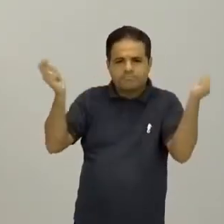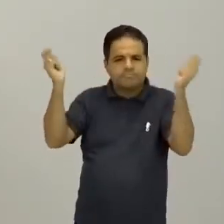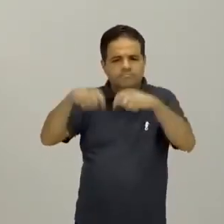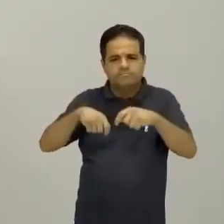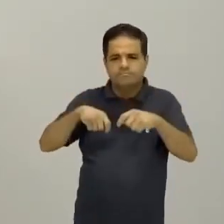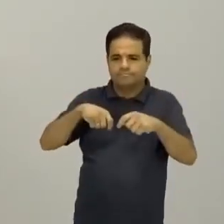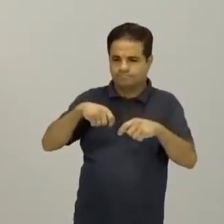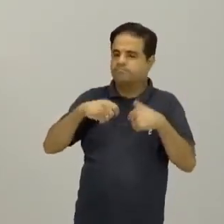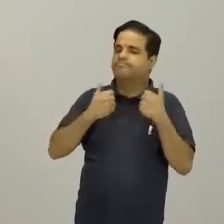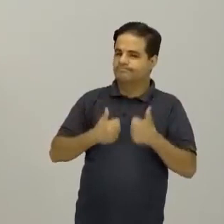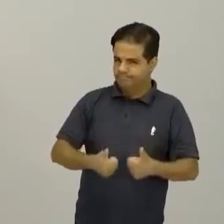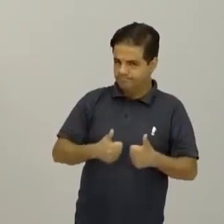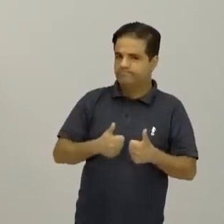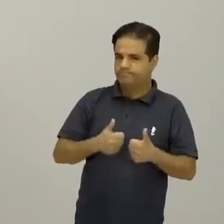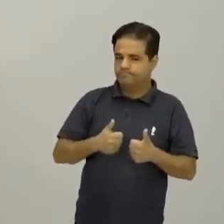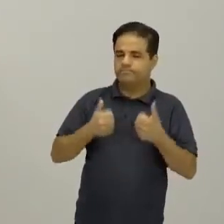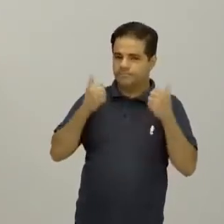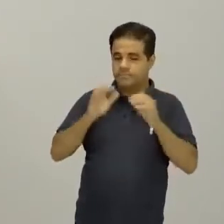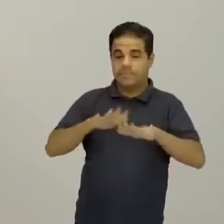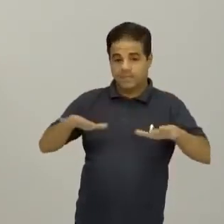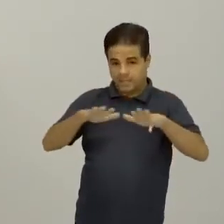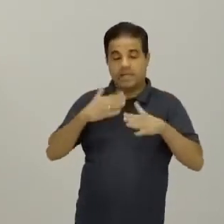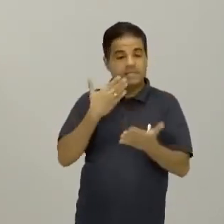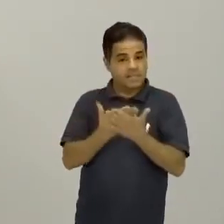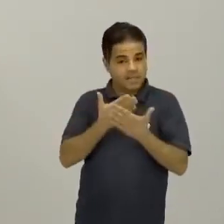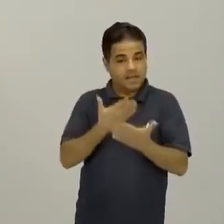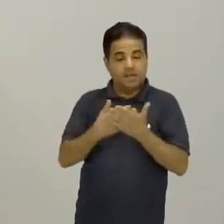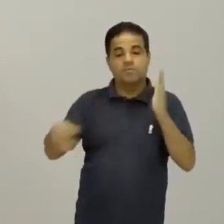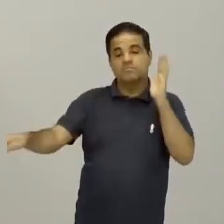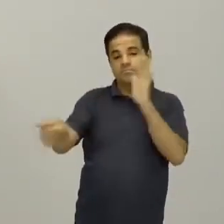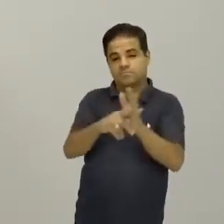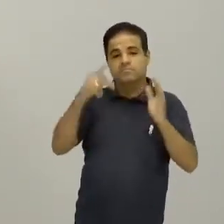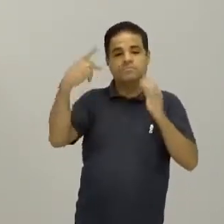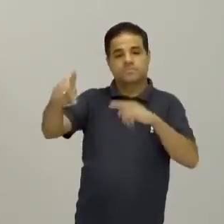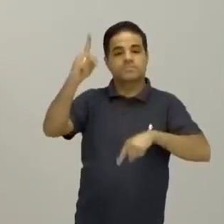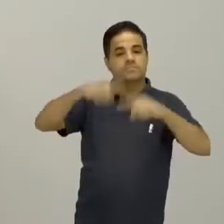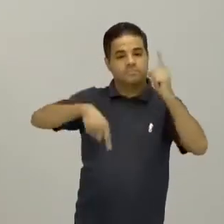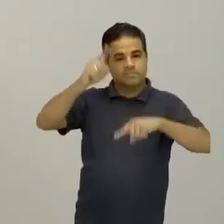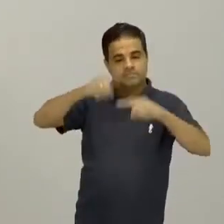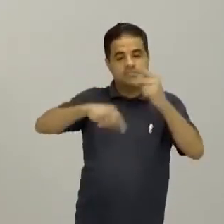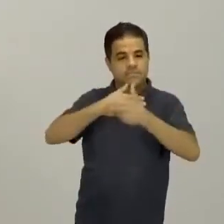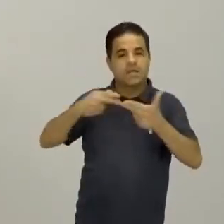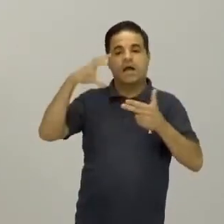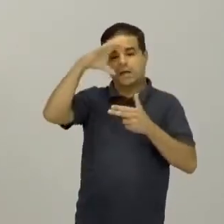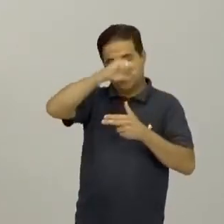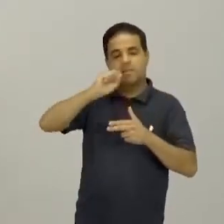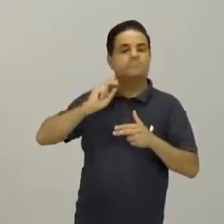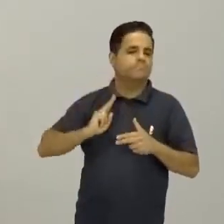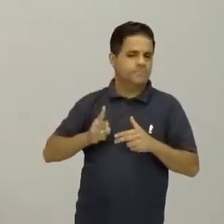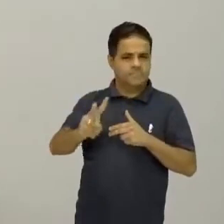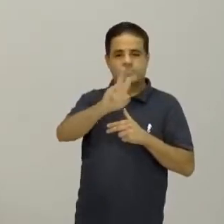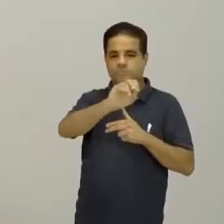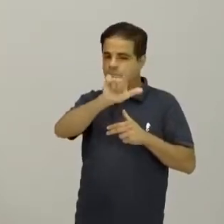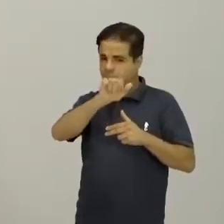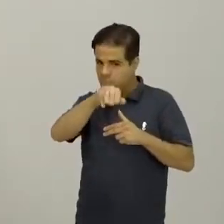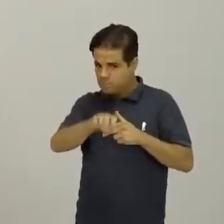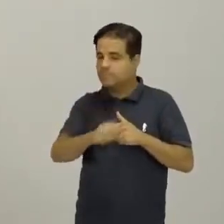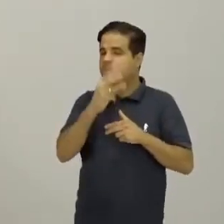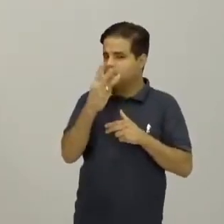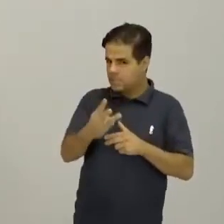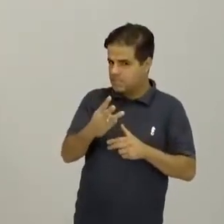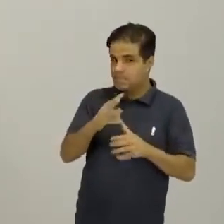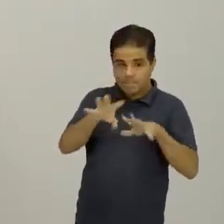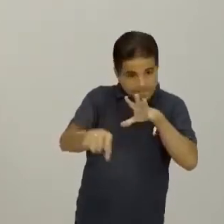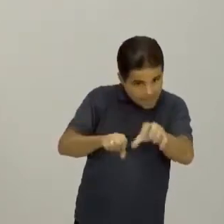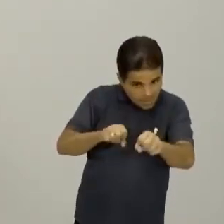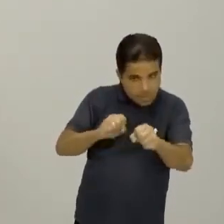concluir com isso? Muito bem. Essa aula faz parte do material Aprender Sempre, volume 3. Então, se você já pegou esse material,